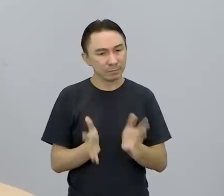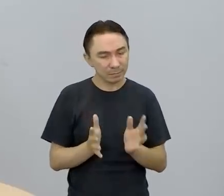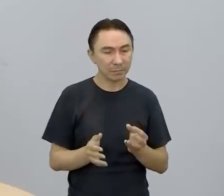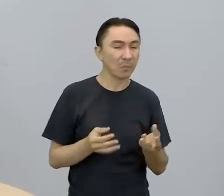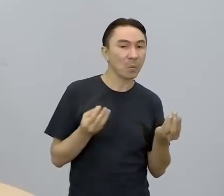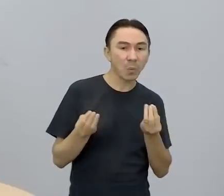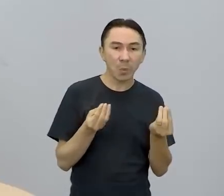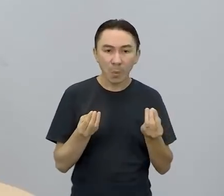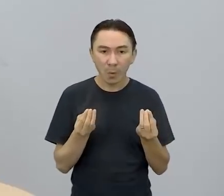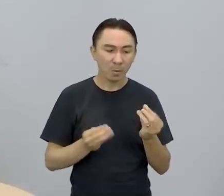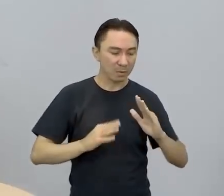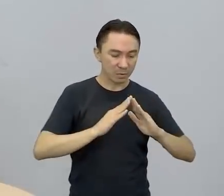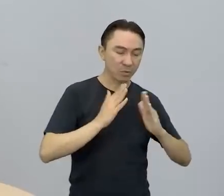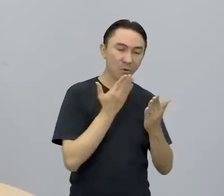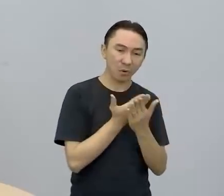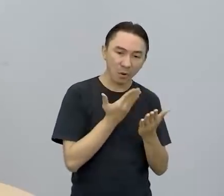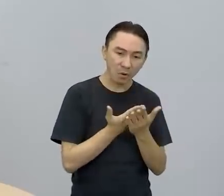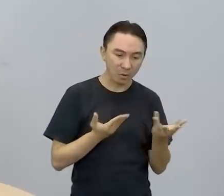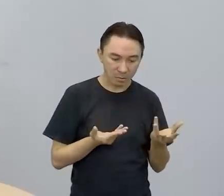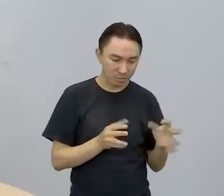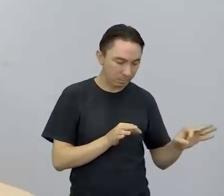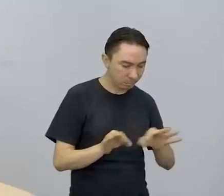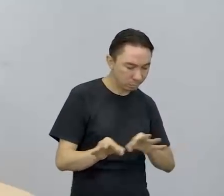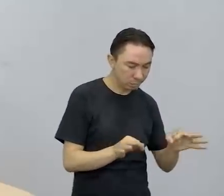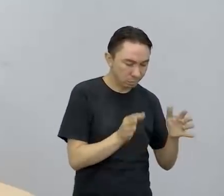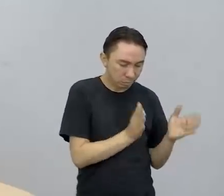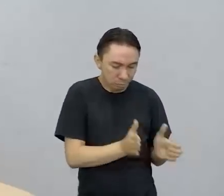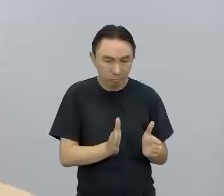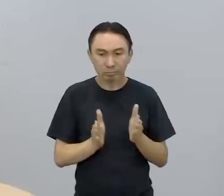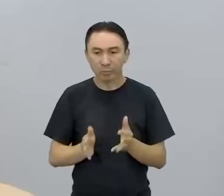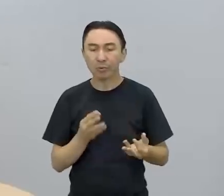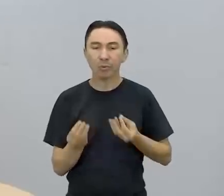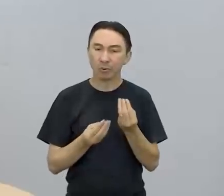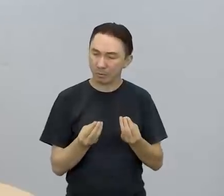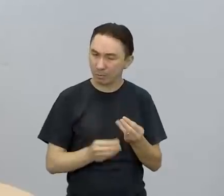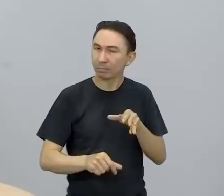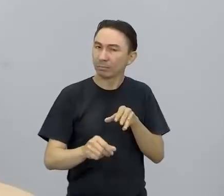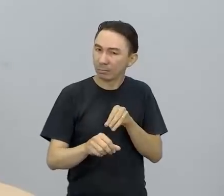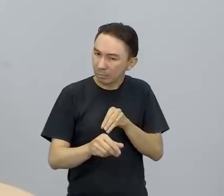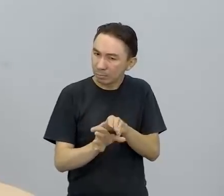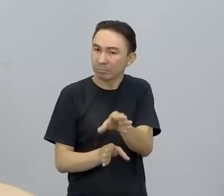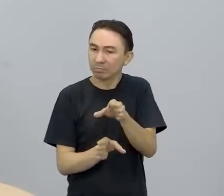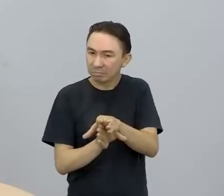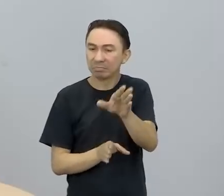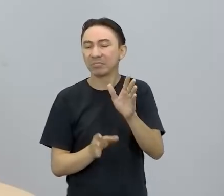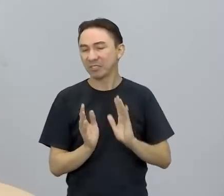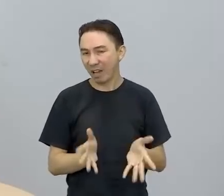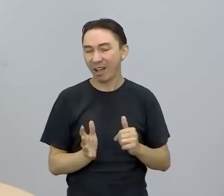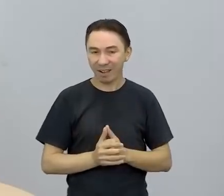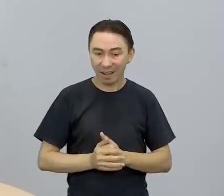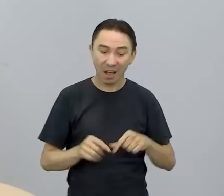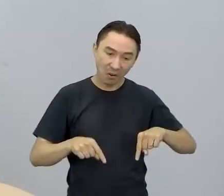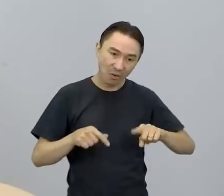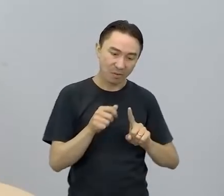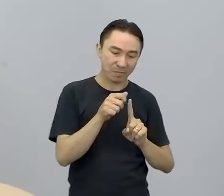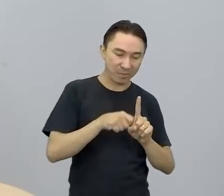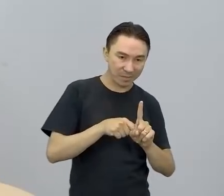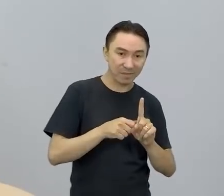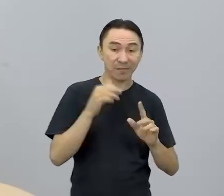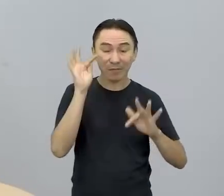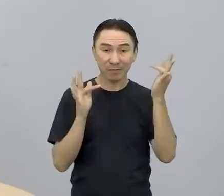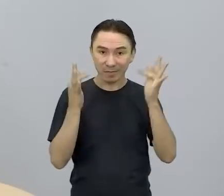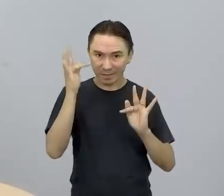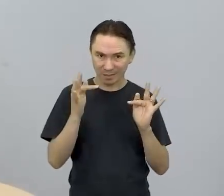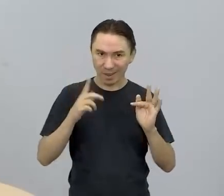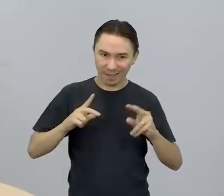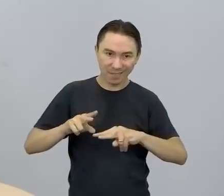se organizar na escola, focando esse período de recuperação do mês de fevereiro. E como a Gisele vem trazendo, a gente vai